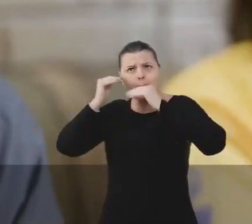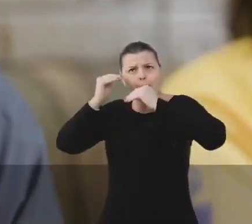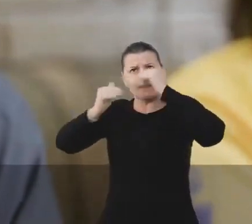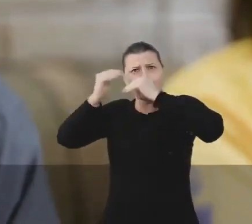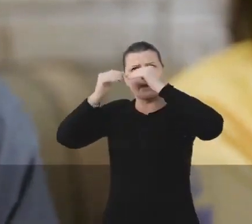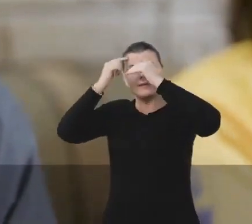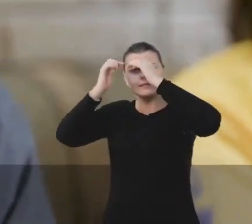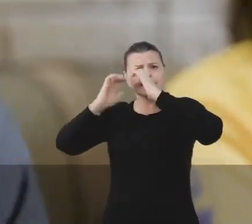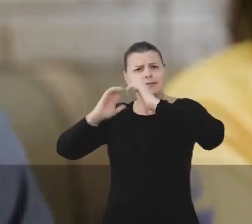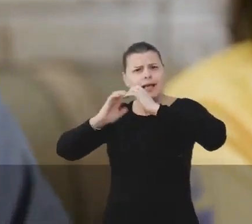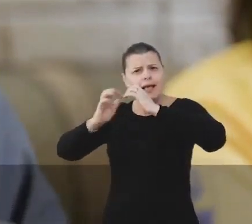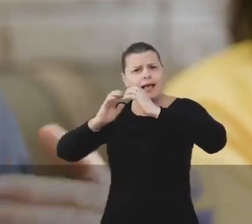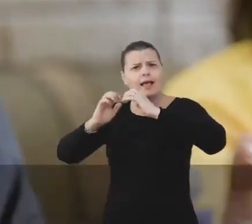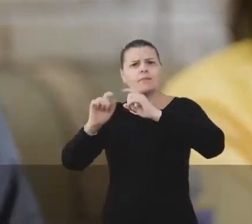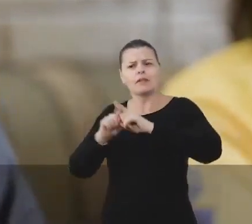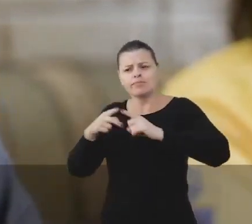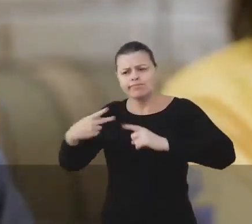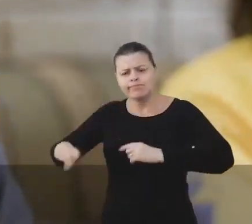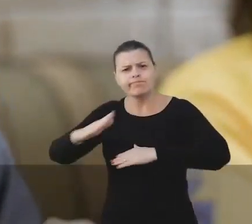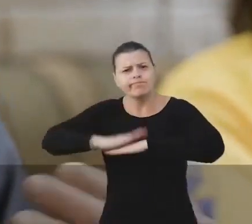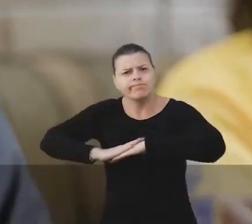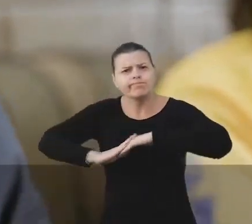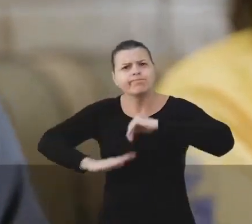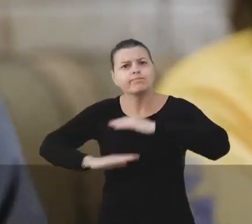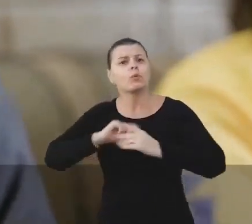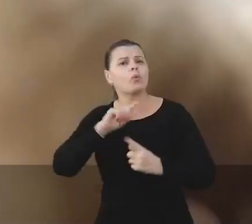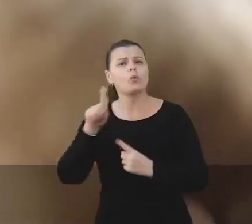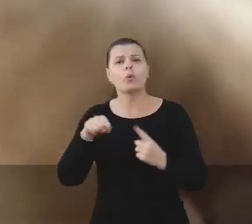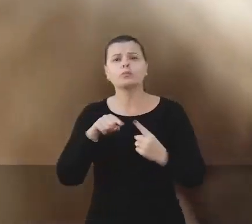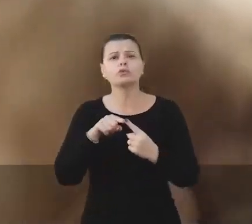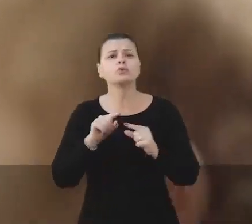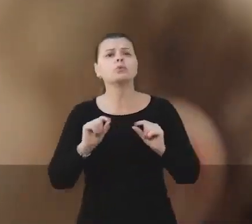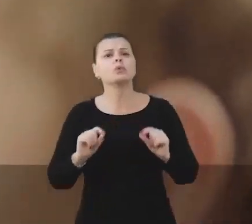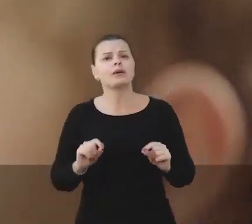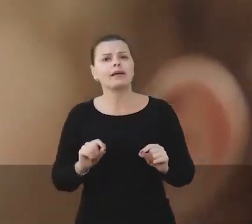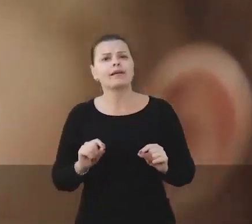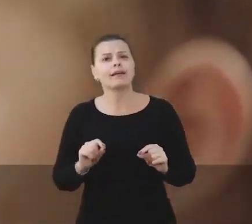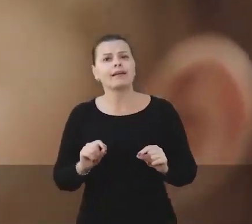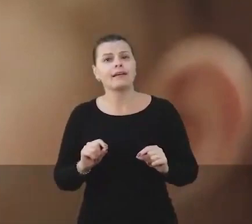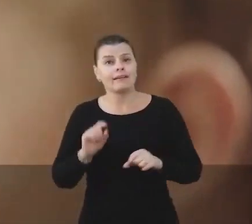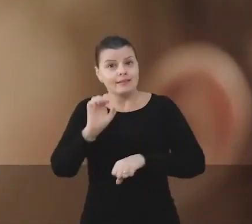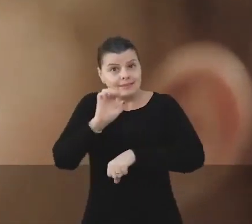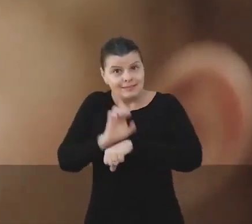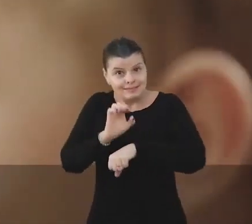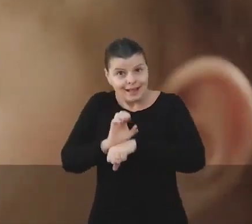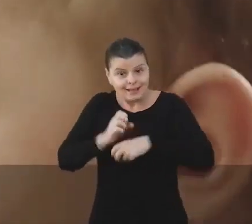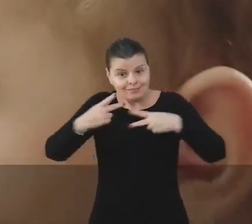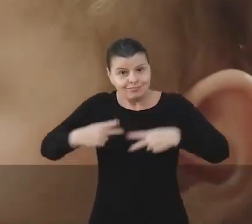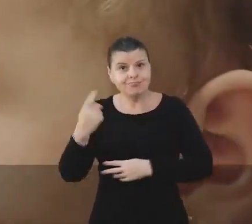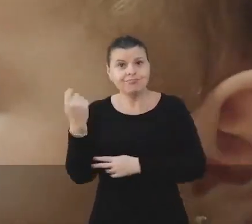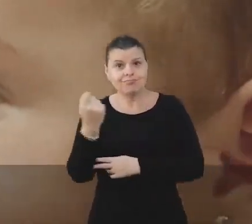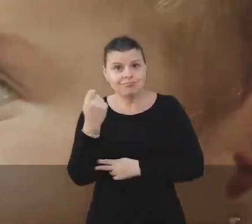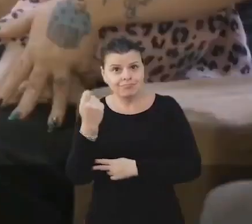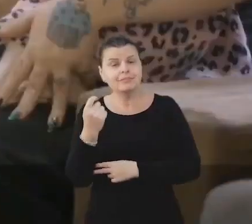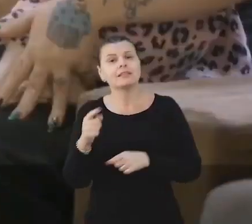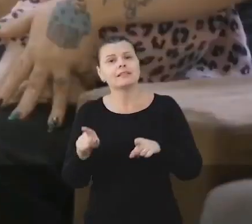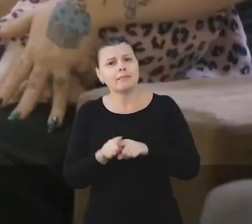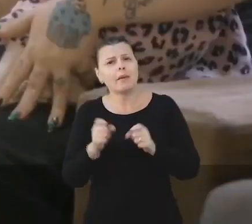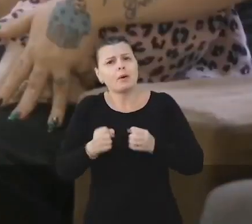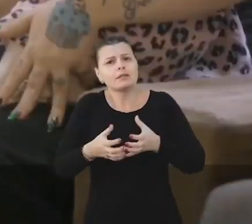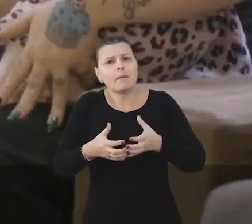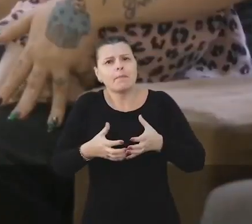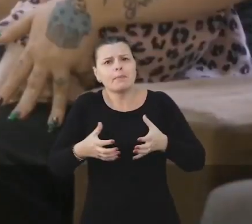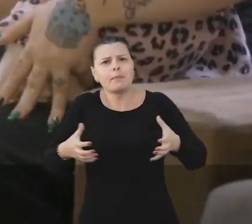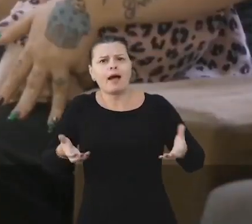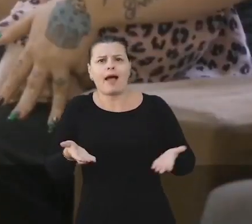de desenvolvimento cerebral, das aptidões dela. O objetivo é que o estado do Rio Grande do Sul, né, ele